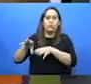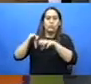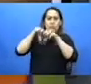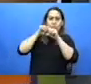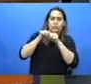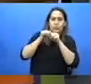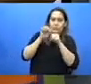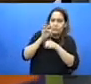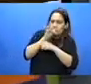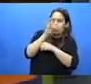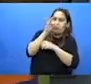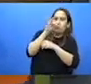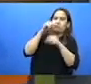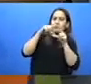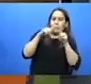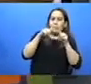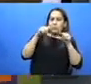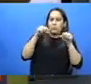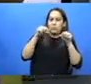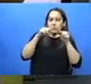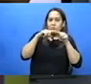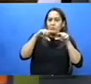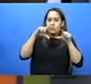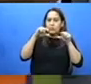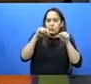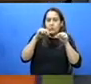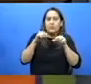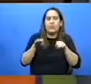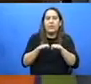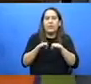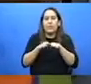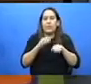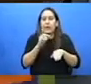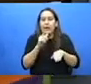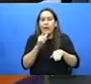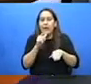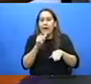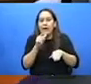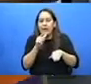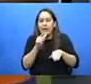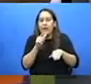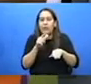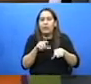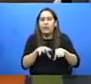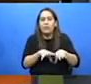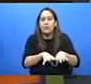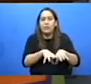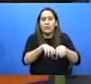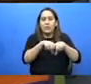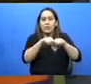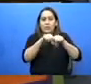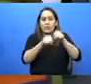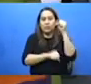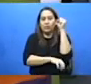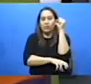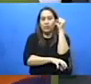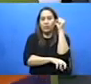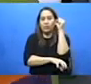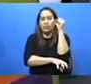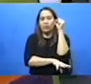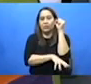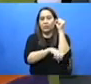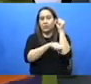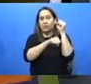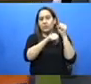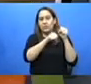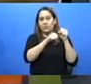pelas folhas, isso mesmo. E a água é retirada do solo pelas raízes. Por isso que ela